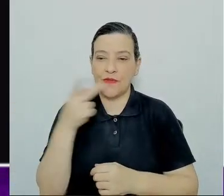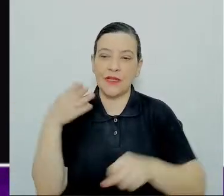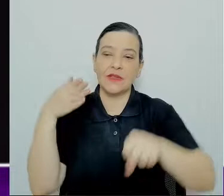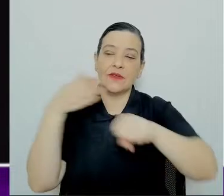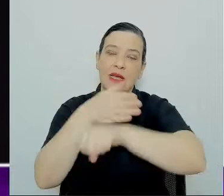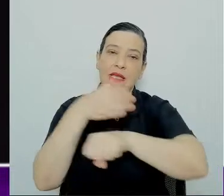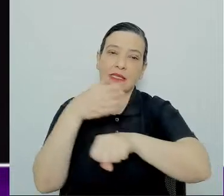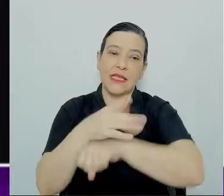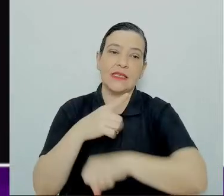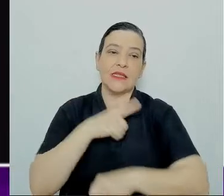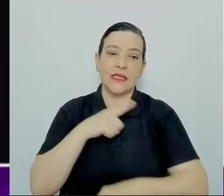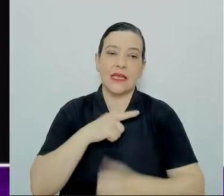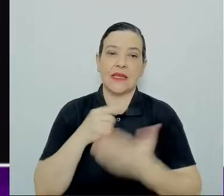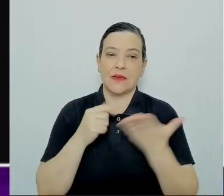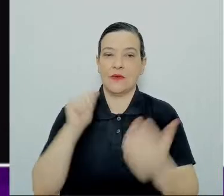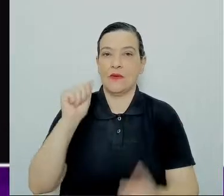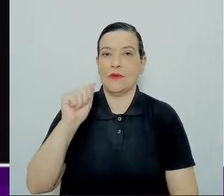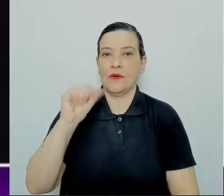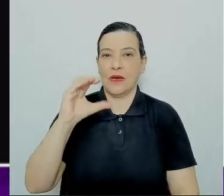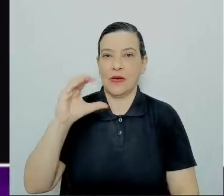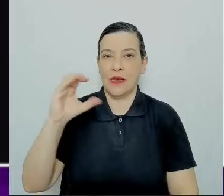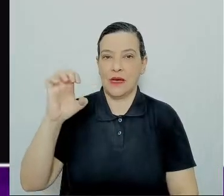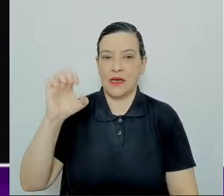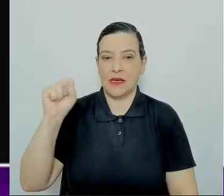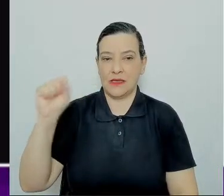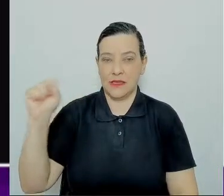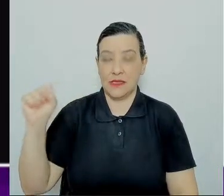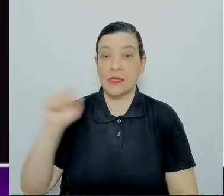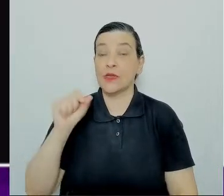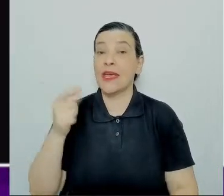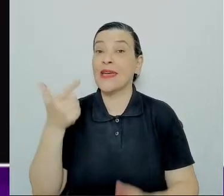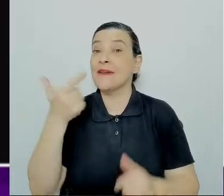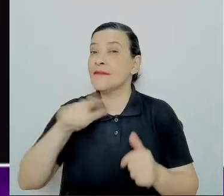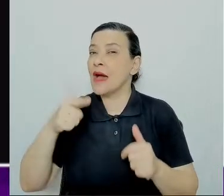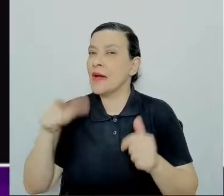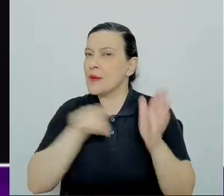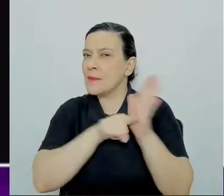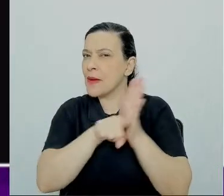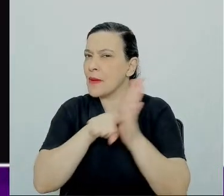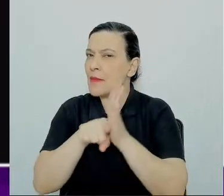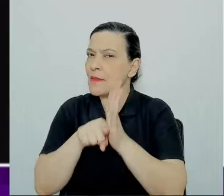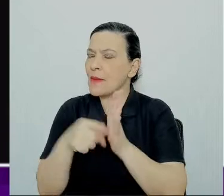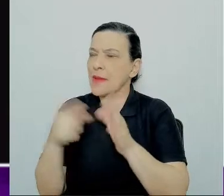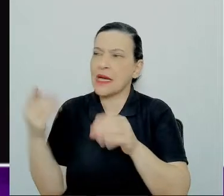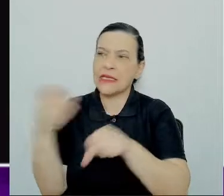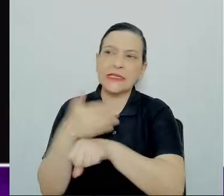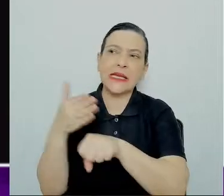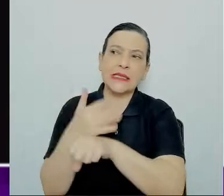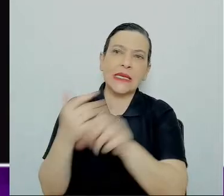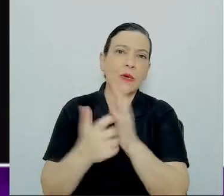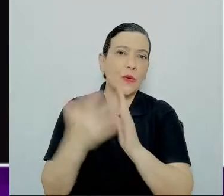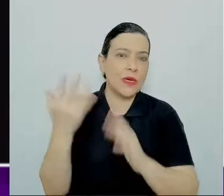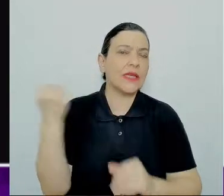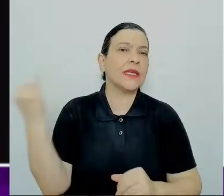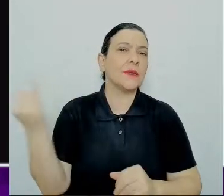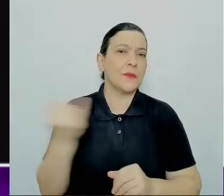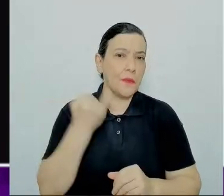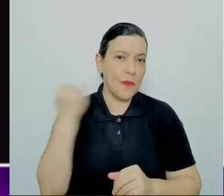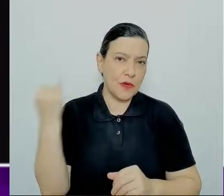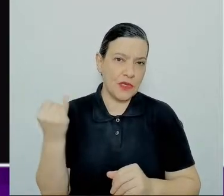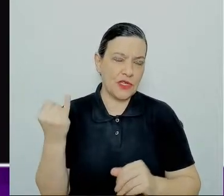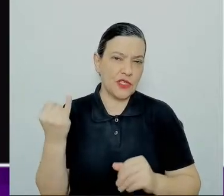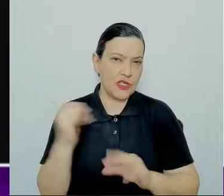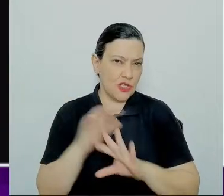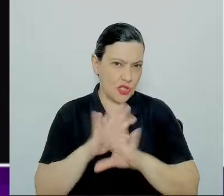tem o Access Review, que é a revisão de acesso, que se tornou muito, muito importante a partir do momento, não apenas que